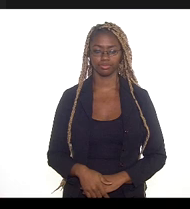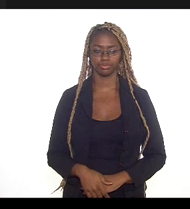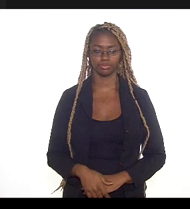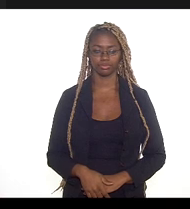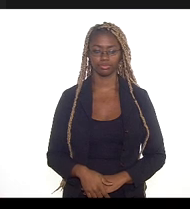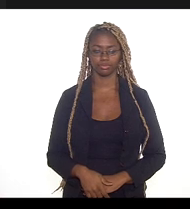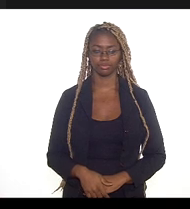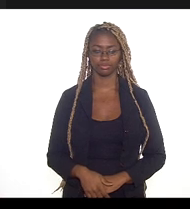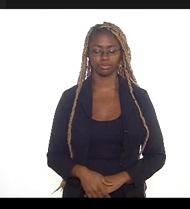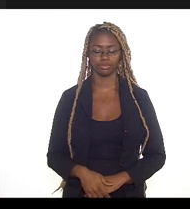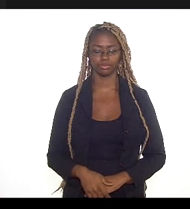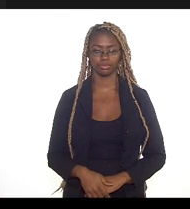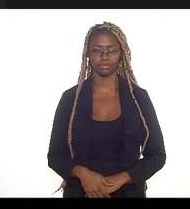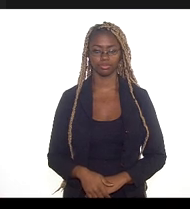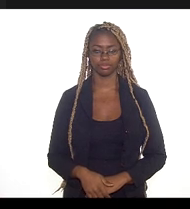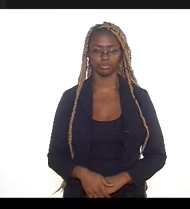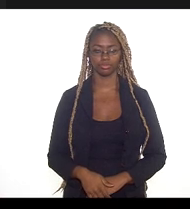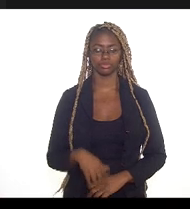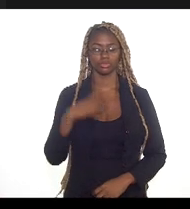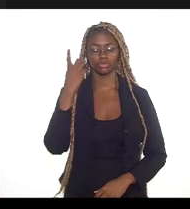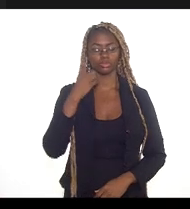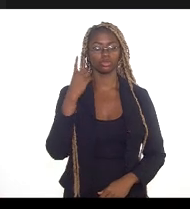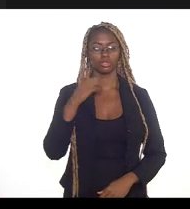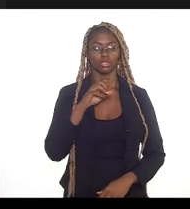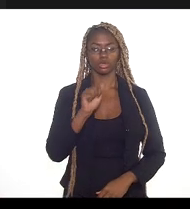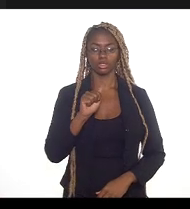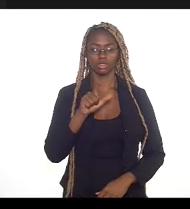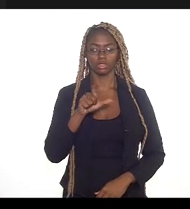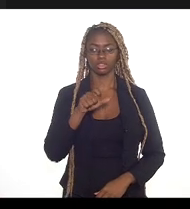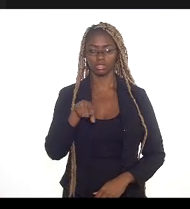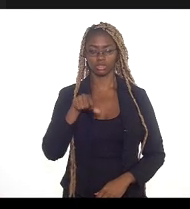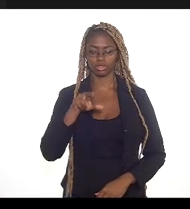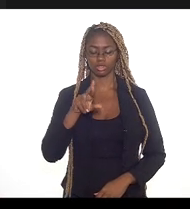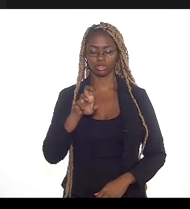contrário. Ok. Deputado Alexandre Freitas.